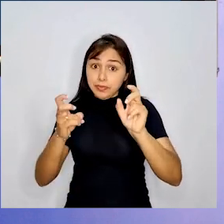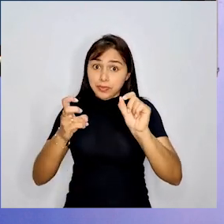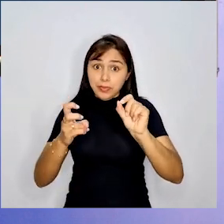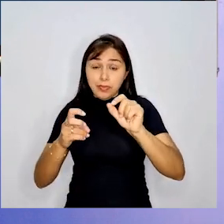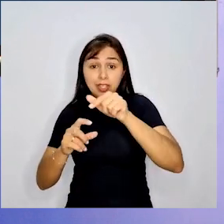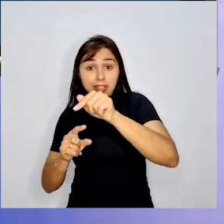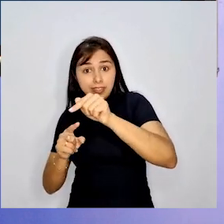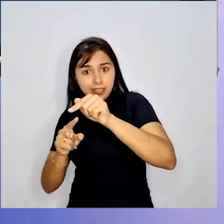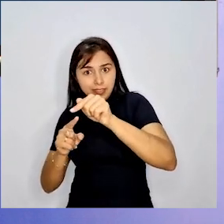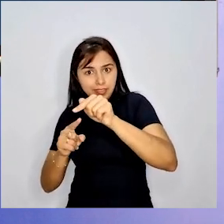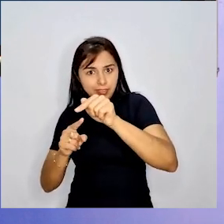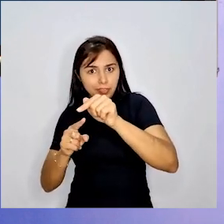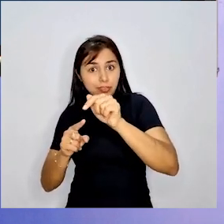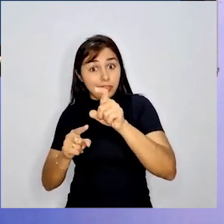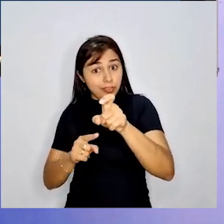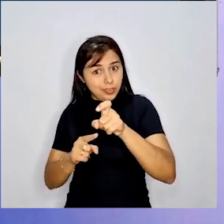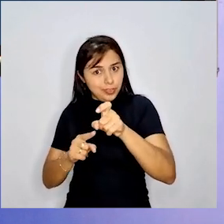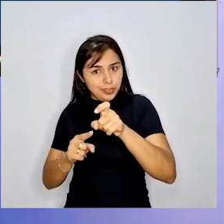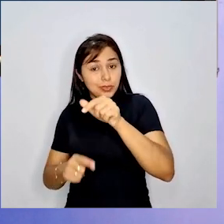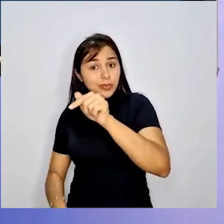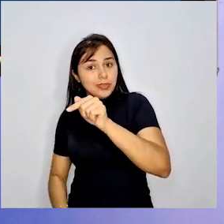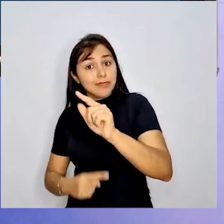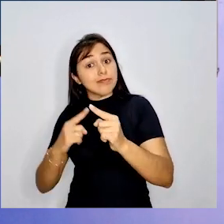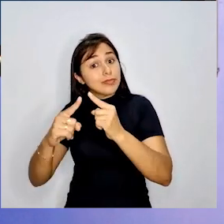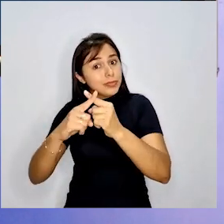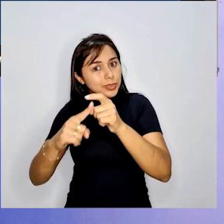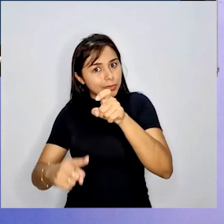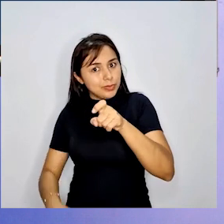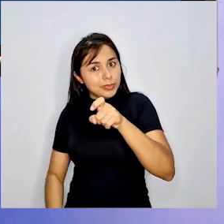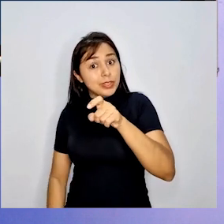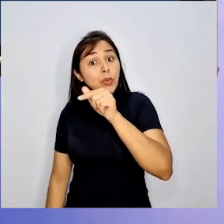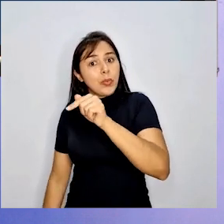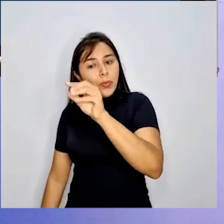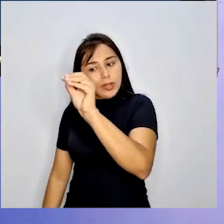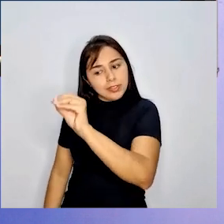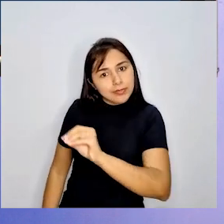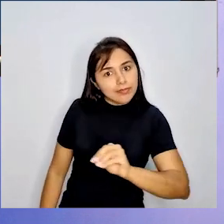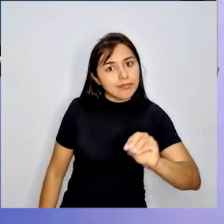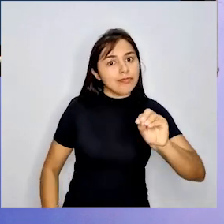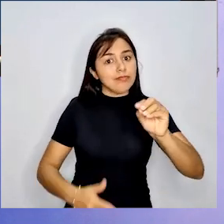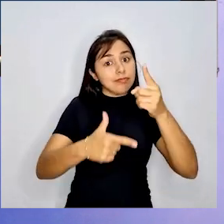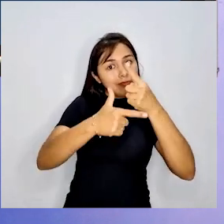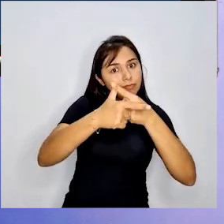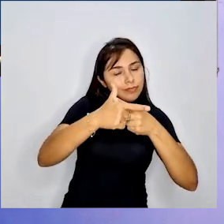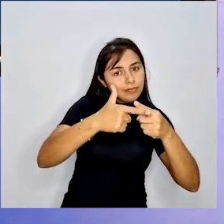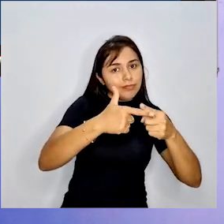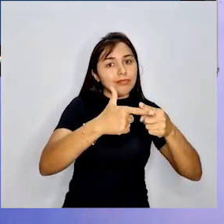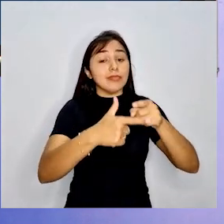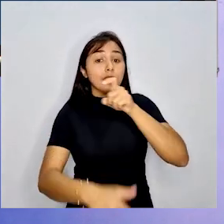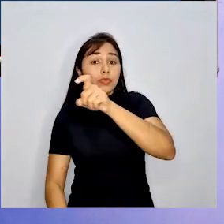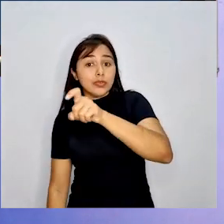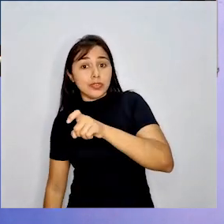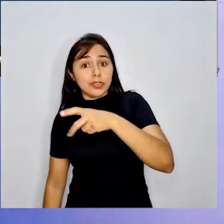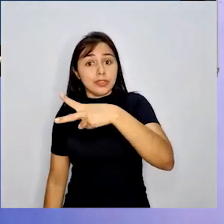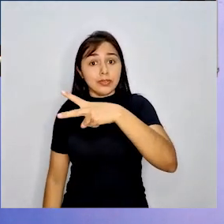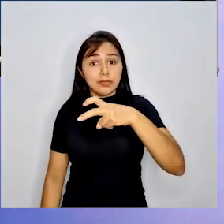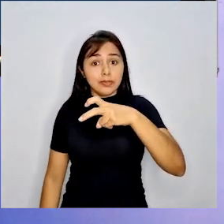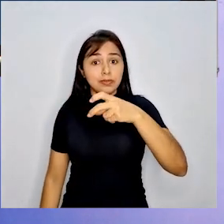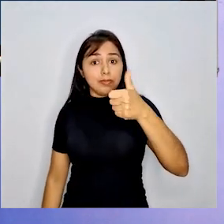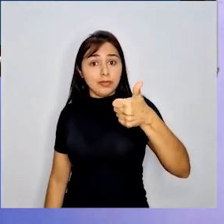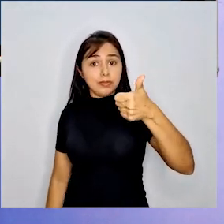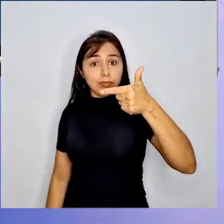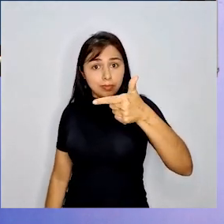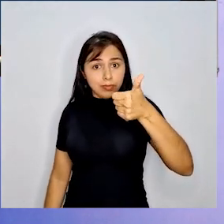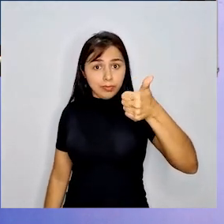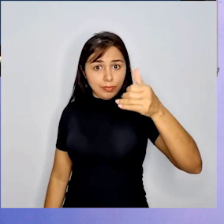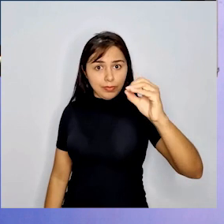210. Esse 7 que está multiplicando passa dividindo, vamos ter que